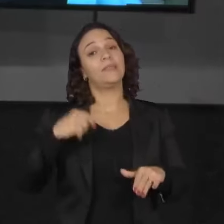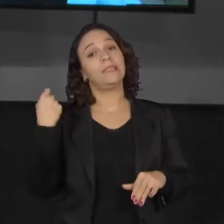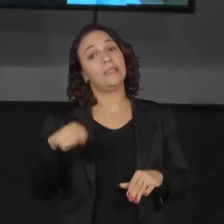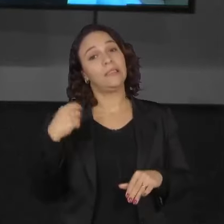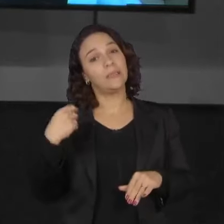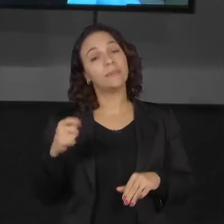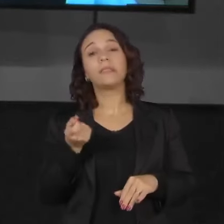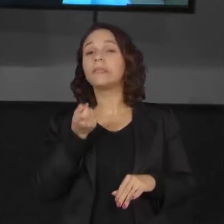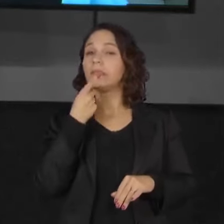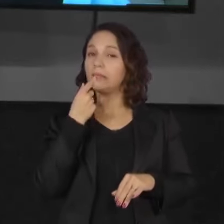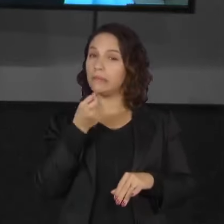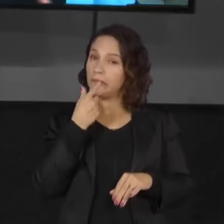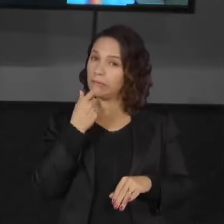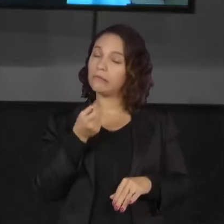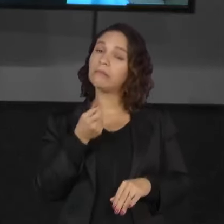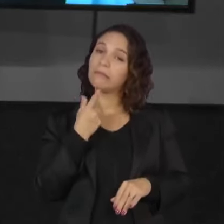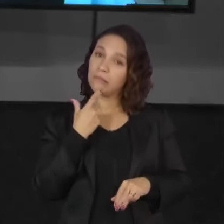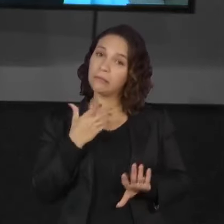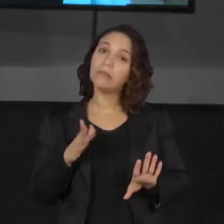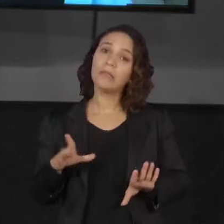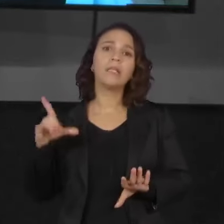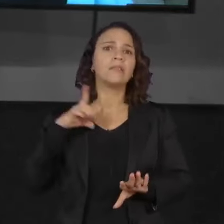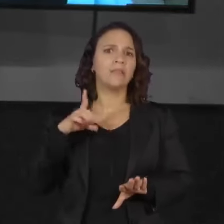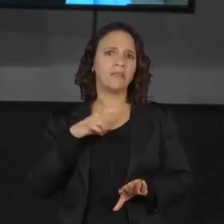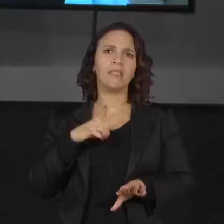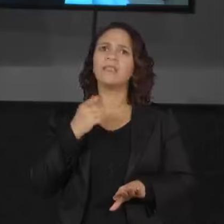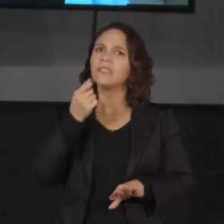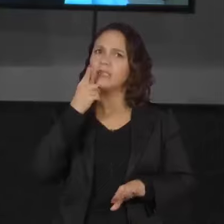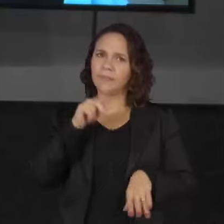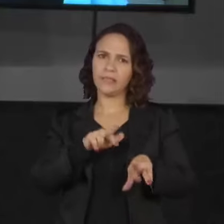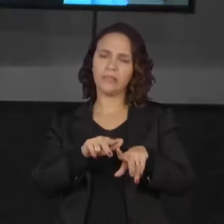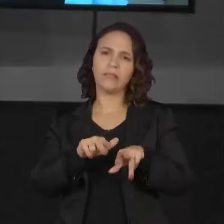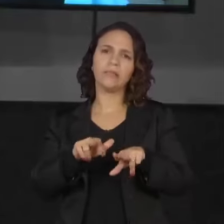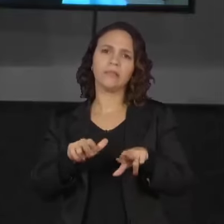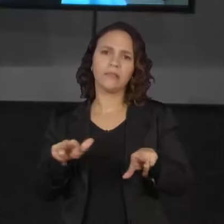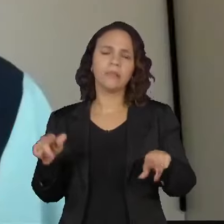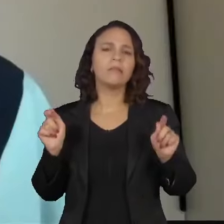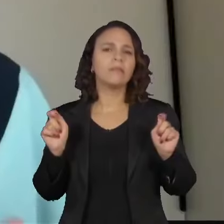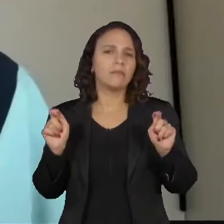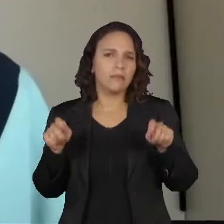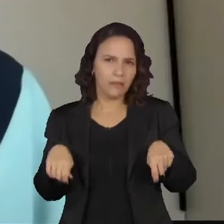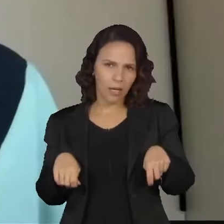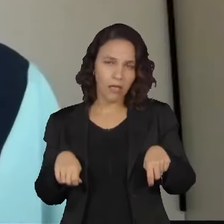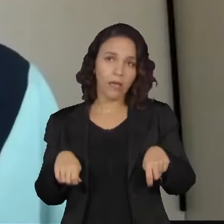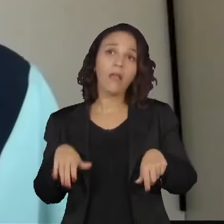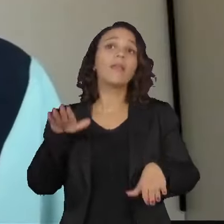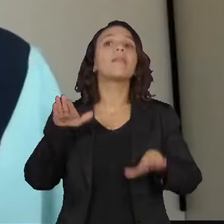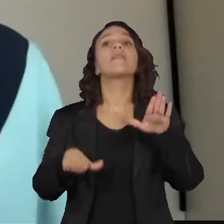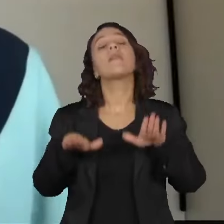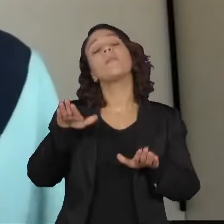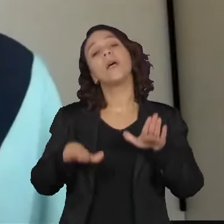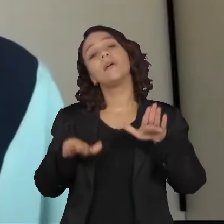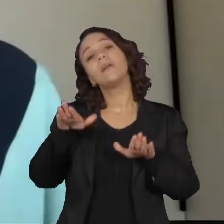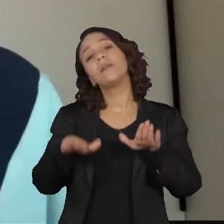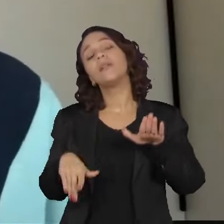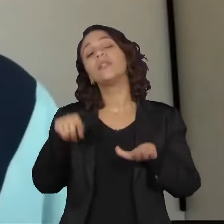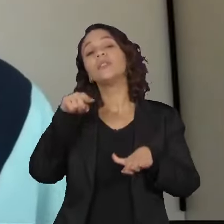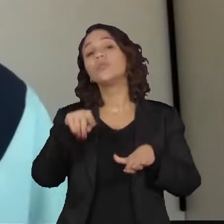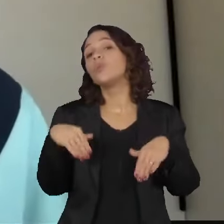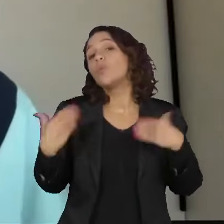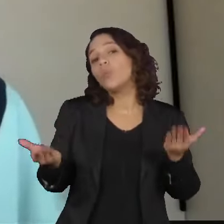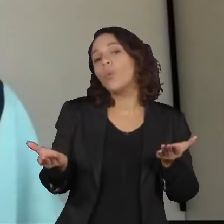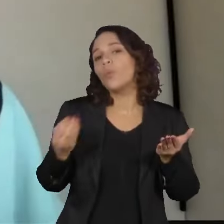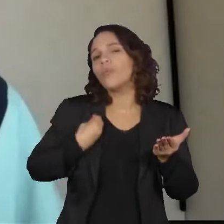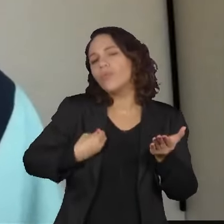de medicações e a gente tem uma gama grande de medicações que podem ser usadas a depender do contexto